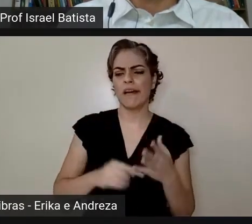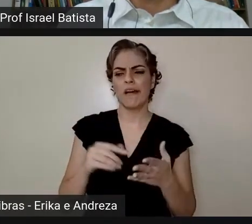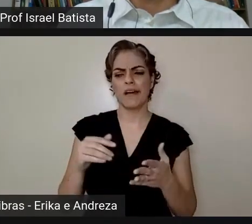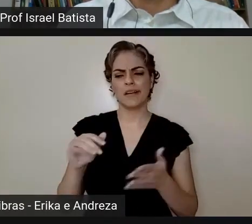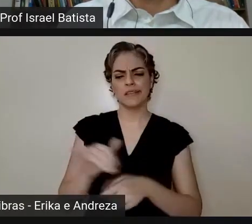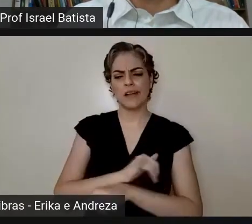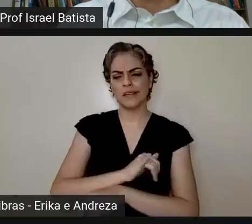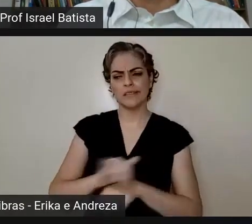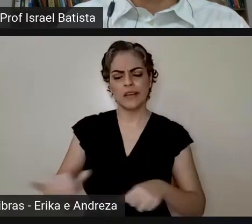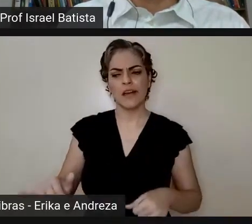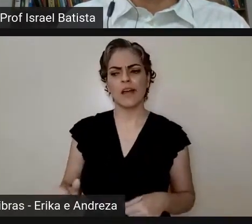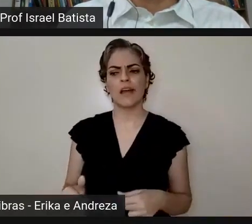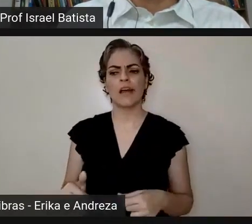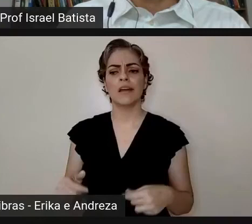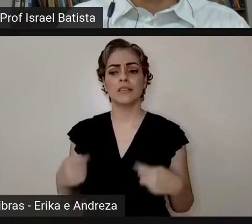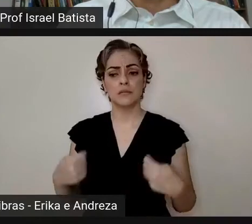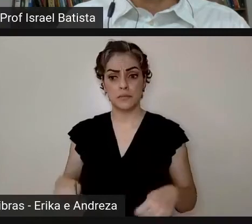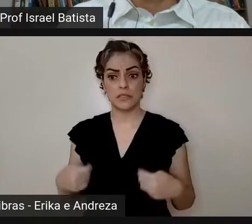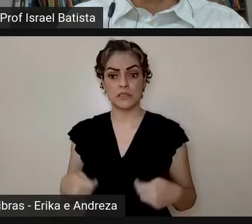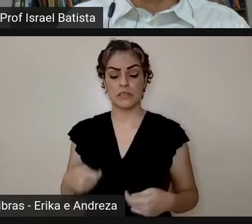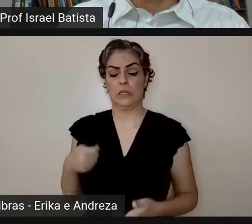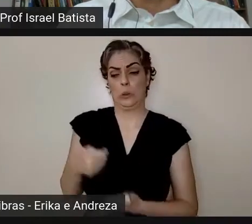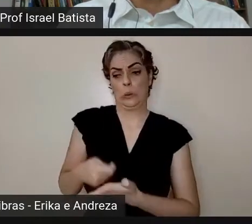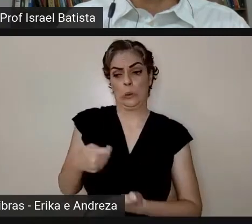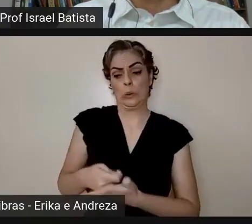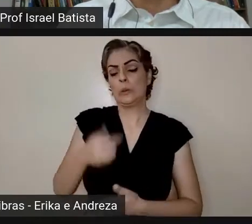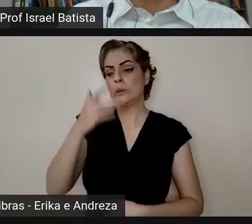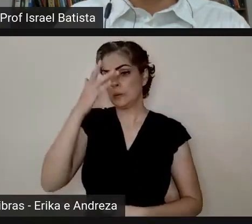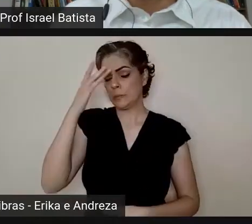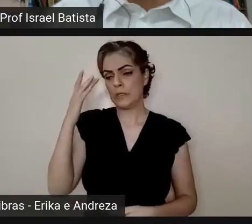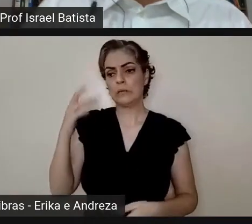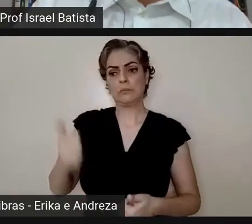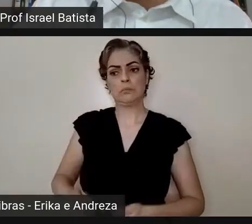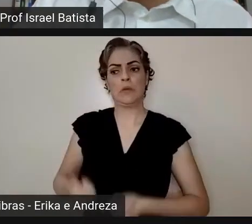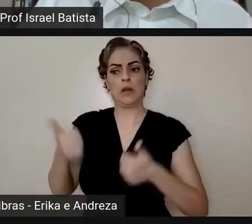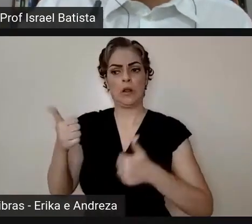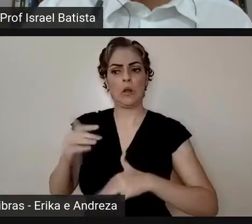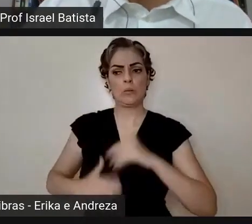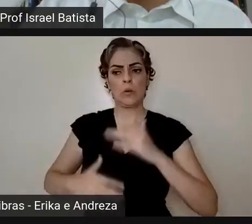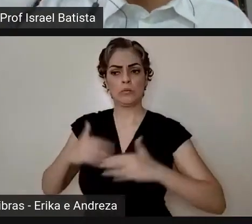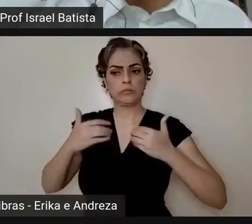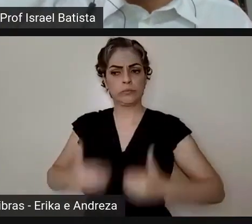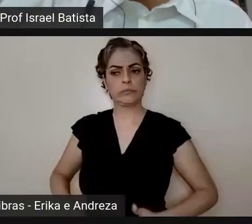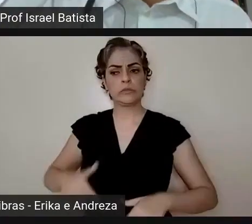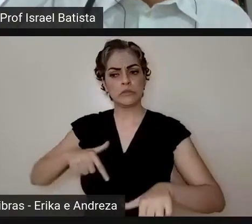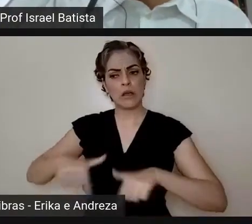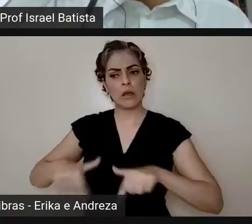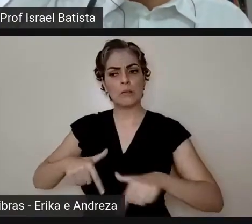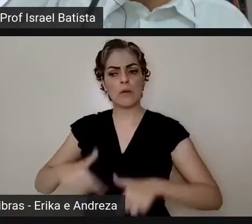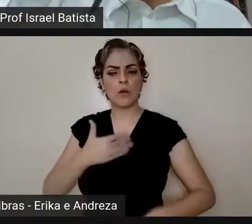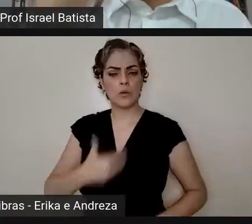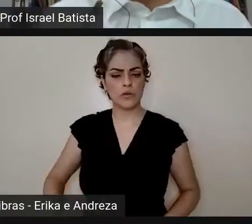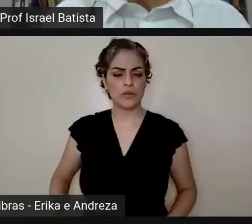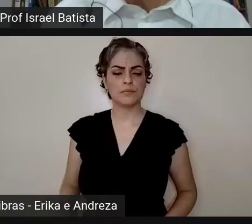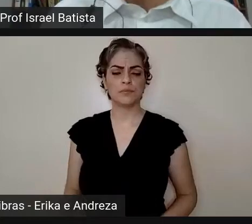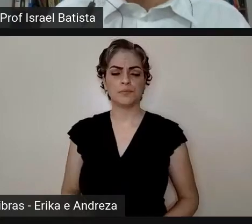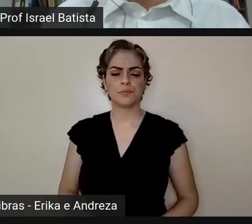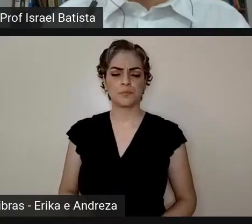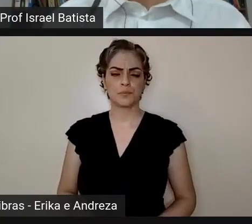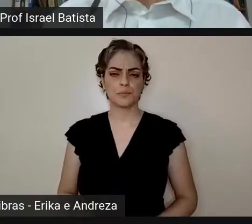em expurgar esses maus agentes dos quadros do serviço público? Eu acredito que nós tenhamos